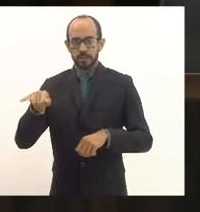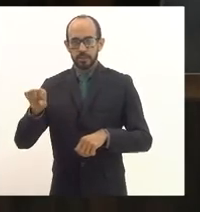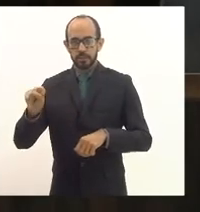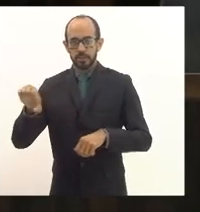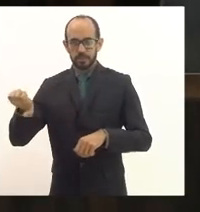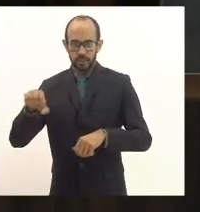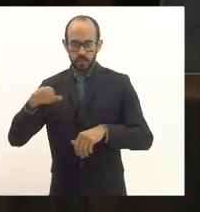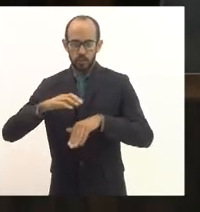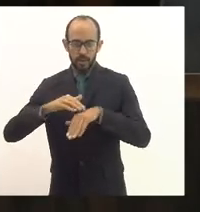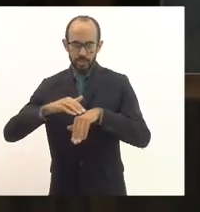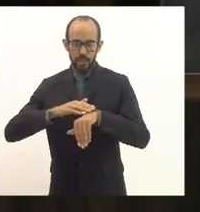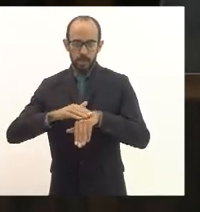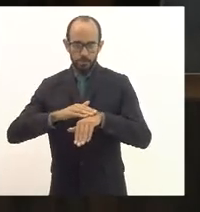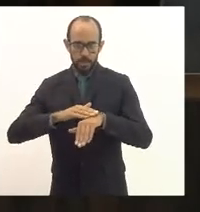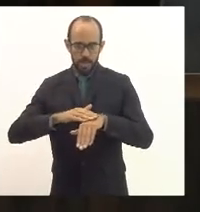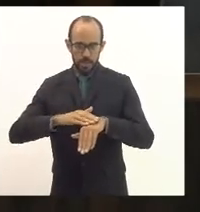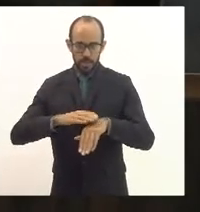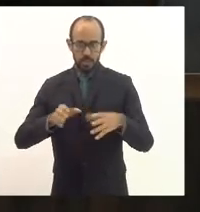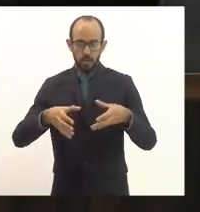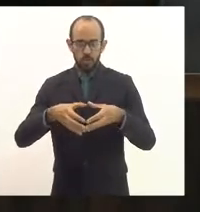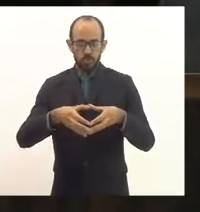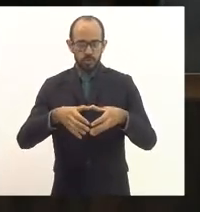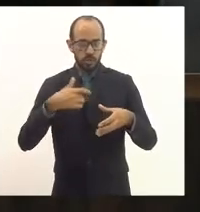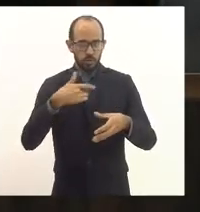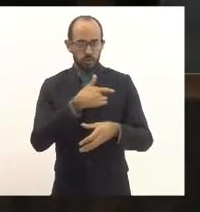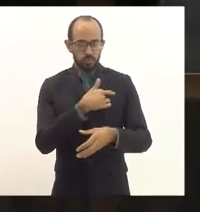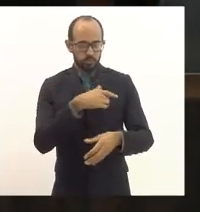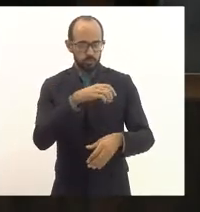Saúde, Defesa dos Direitos Humanos, de Cidadania e de Orçamento.